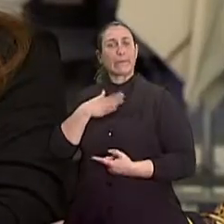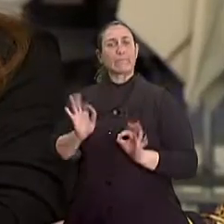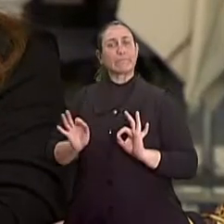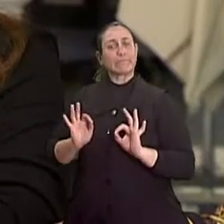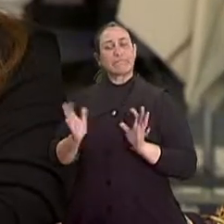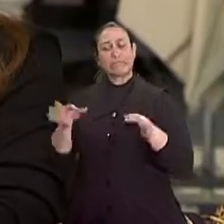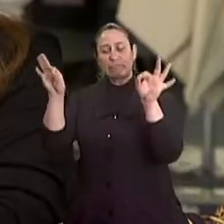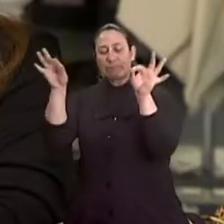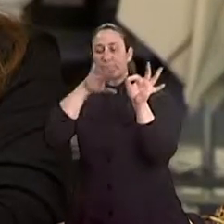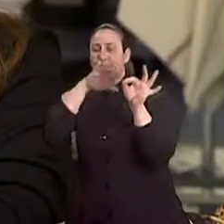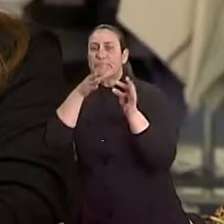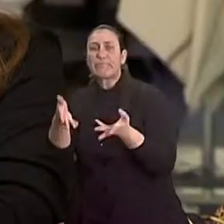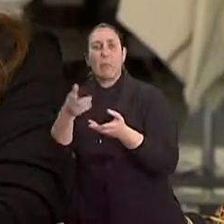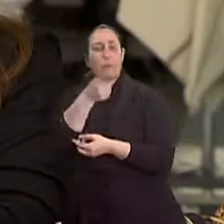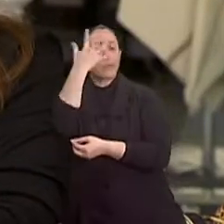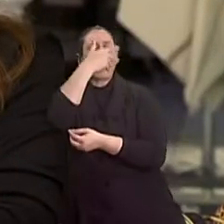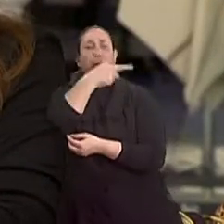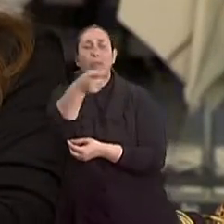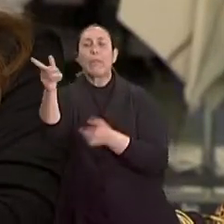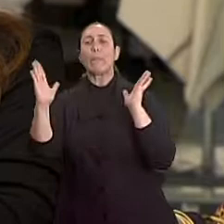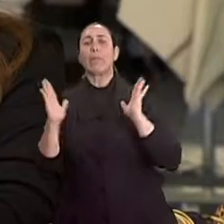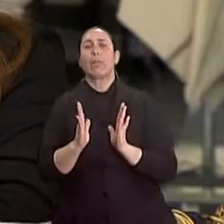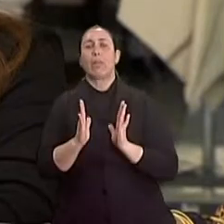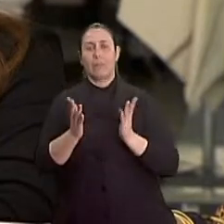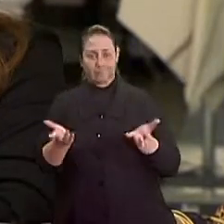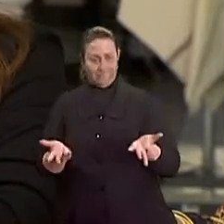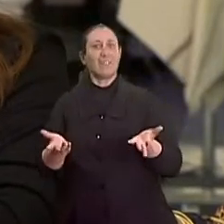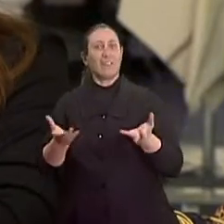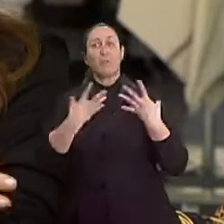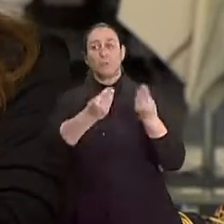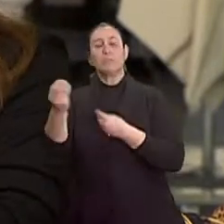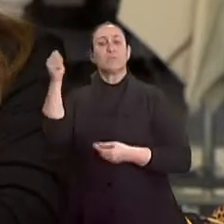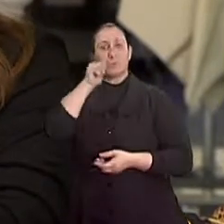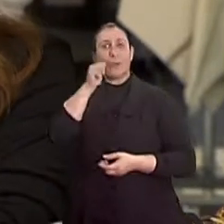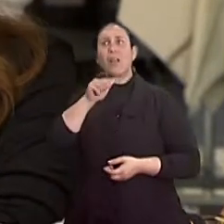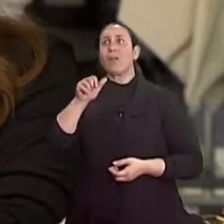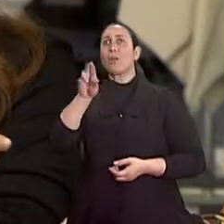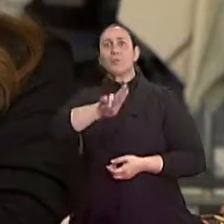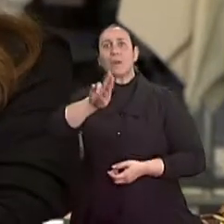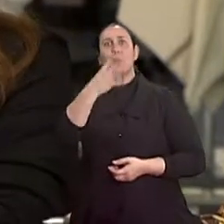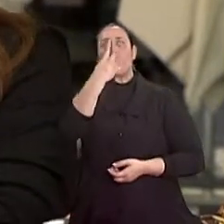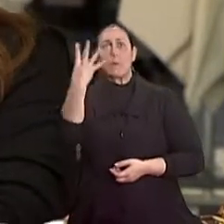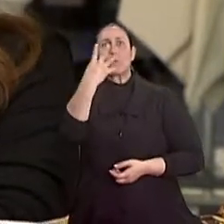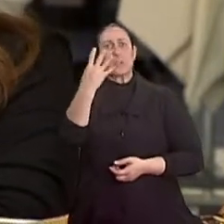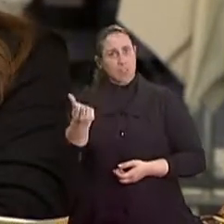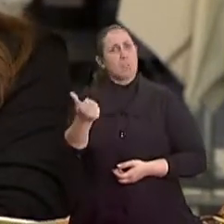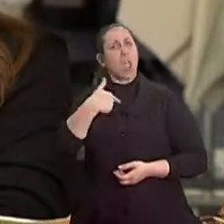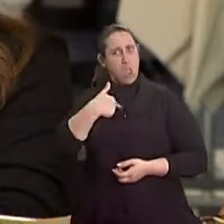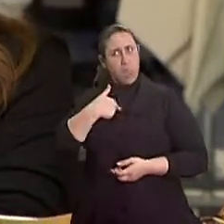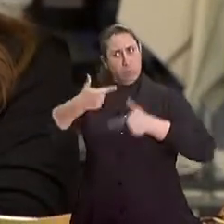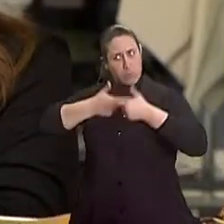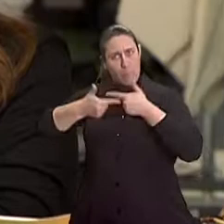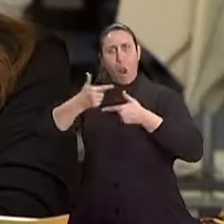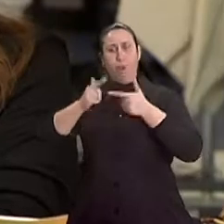a preocupação que eu tenho, e eu me preocupo muito, que são com essas mulheres que vestem 44, que vestem 46, eu trabalho até os